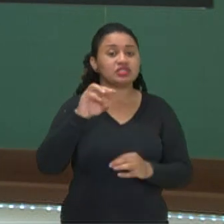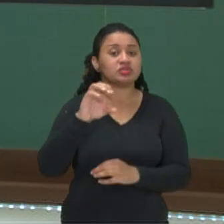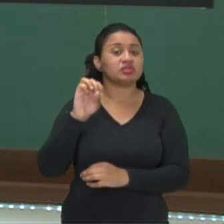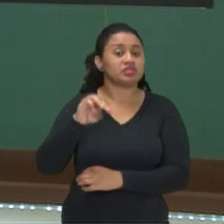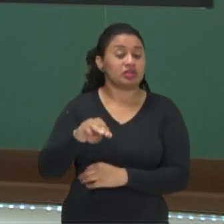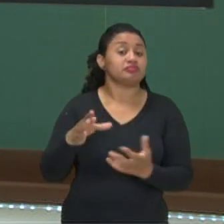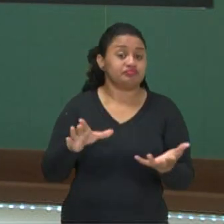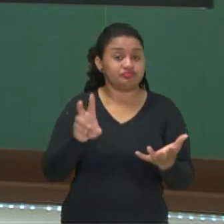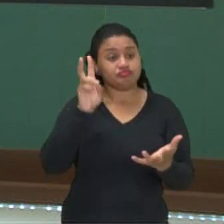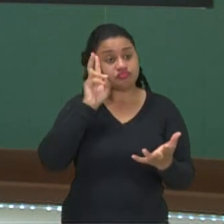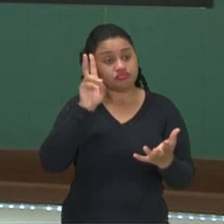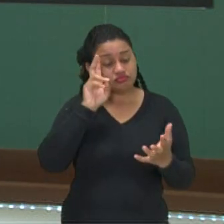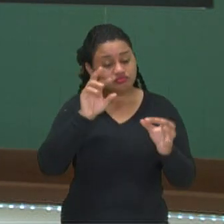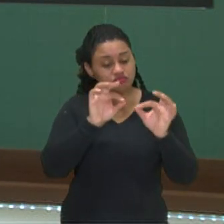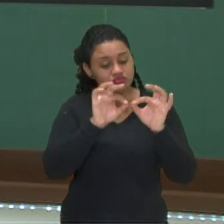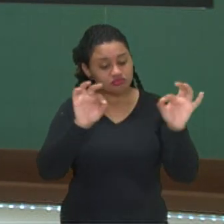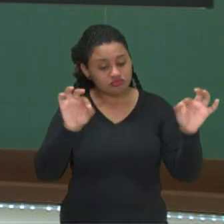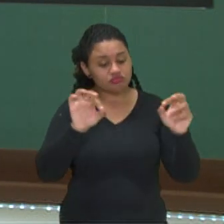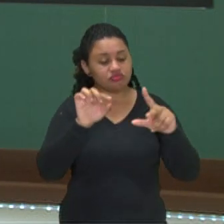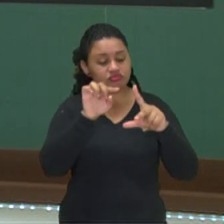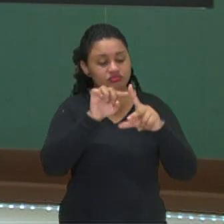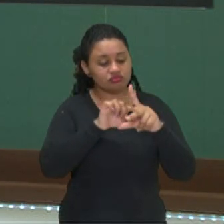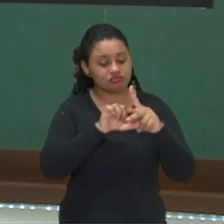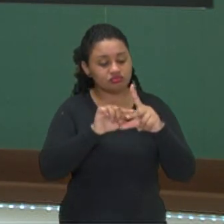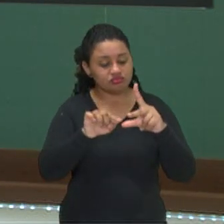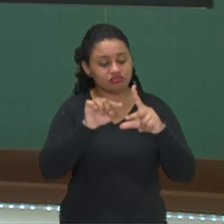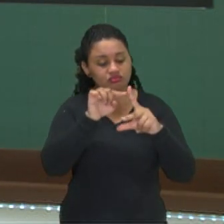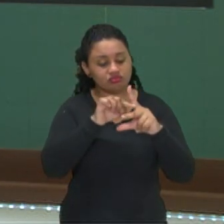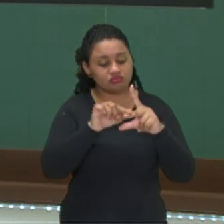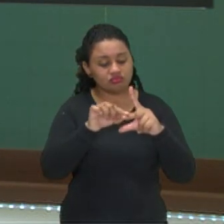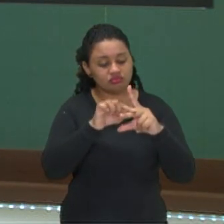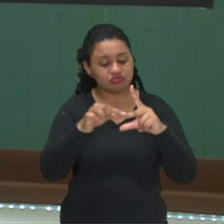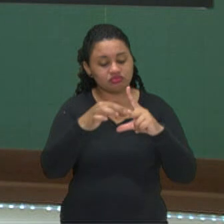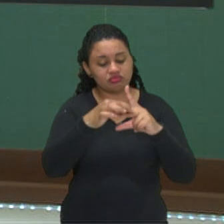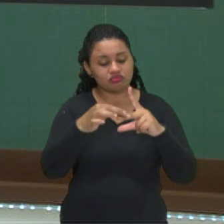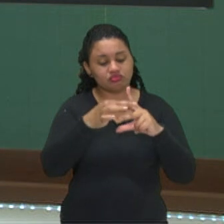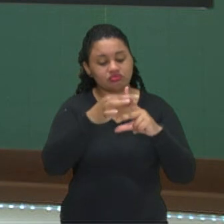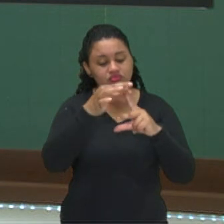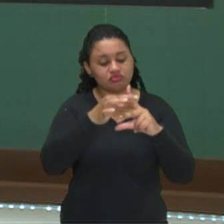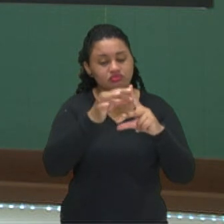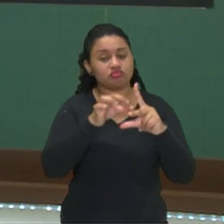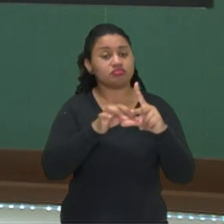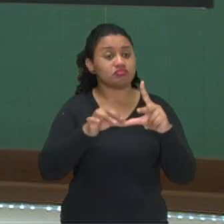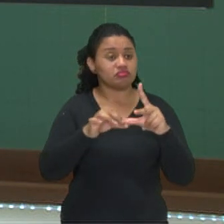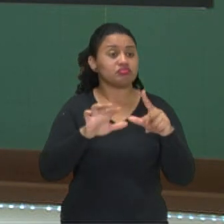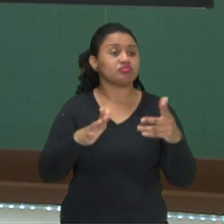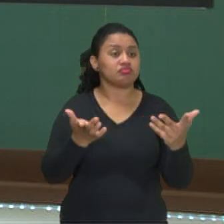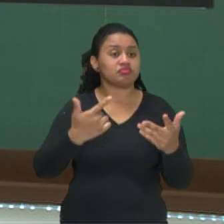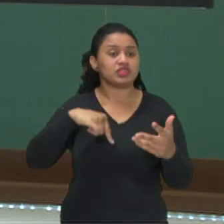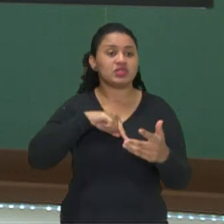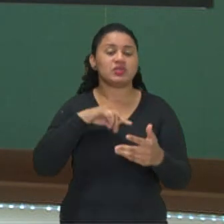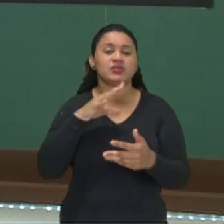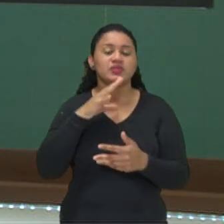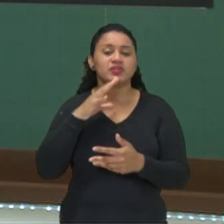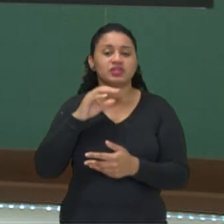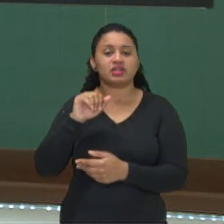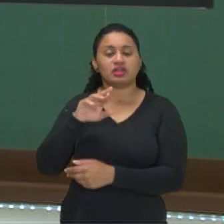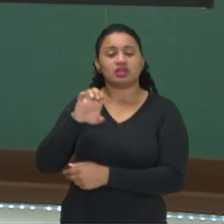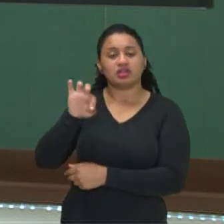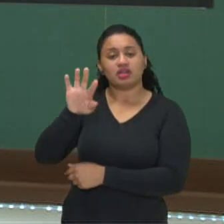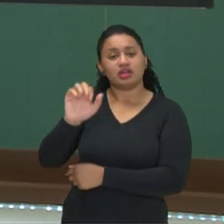centímetros. Lembrando, a aresta é a união de duas faces, vai formar uma aresta, né? Nós conhecemos a aresta. Se